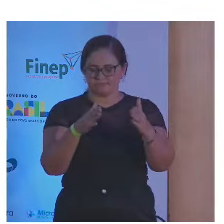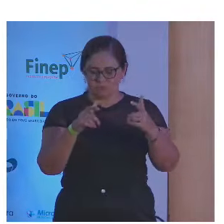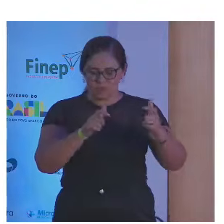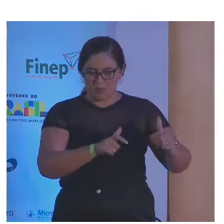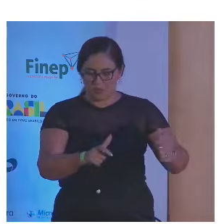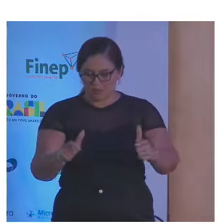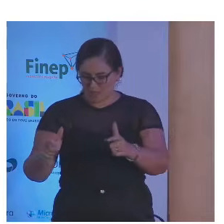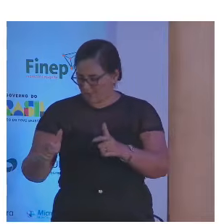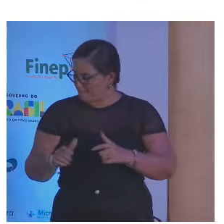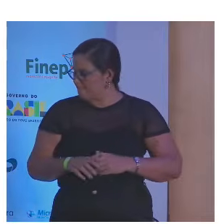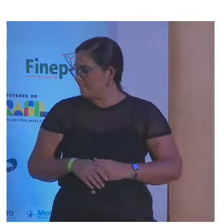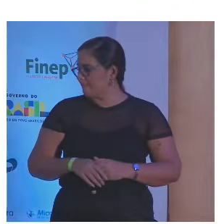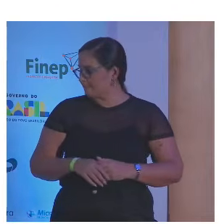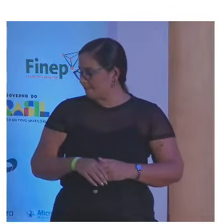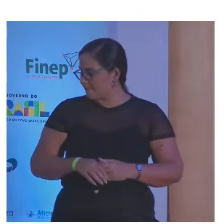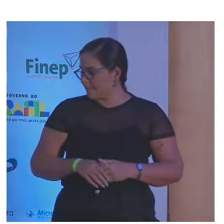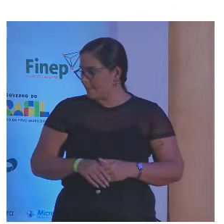km².